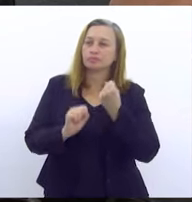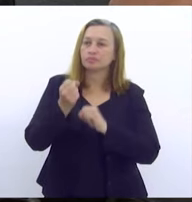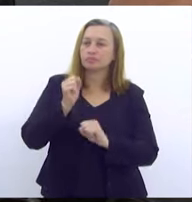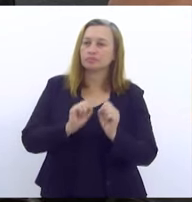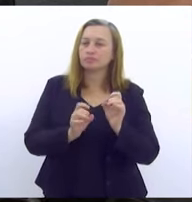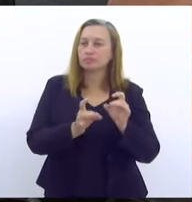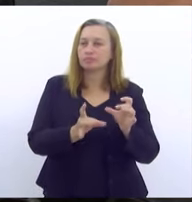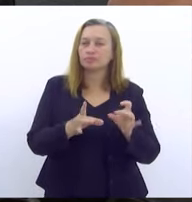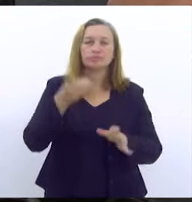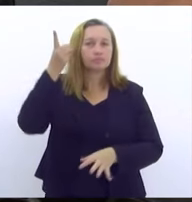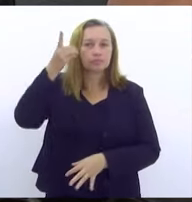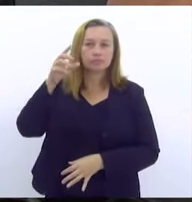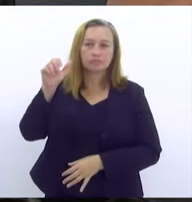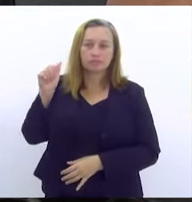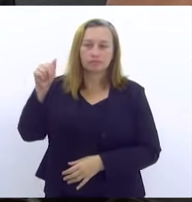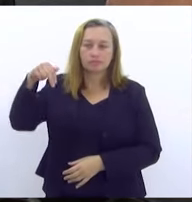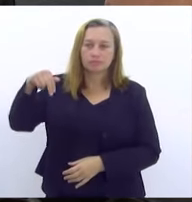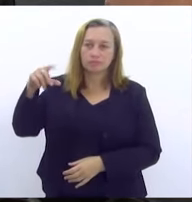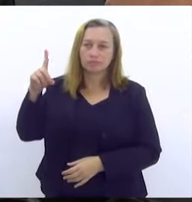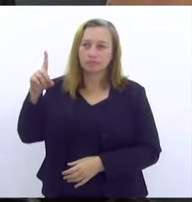Deputado Anderson Moraes.